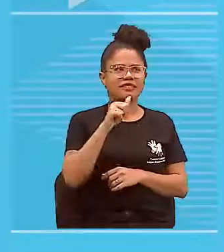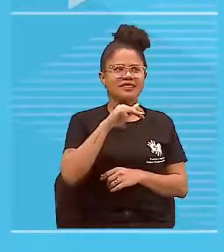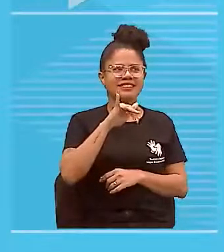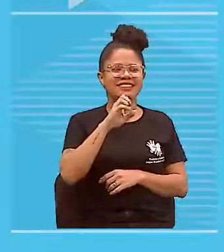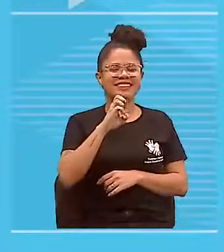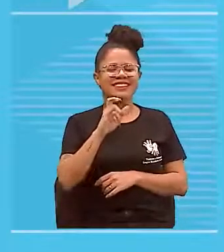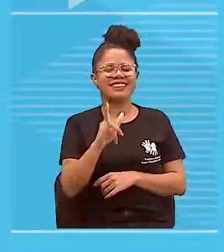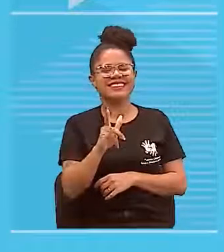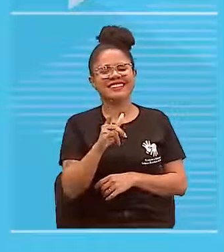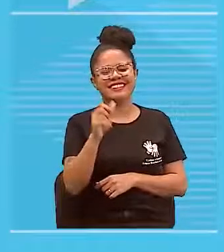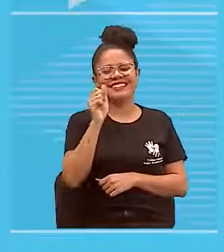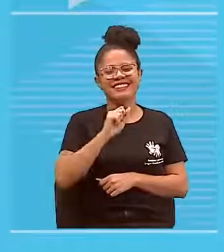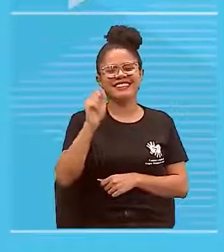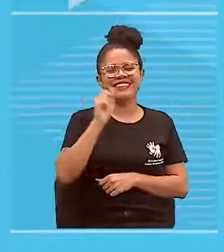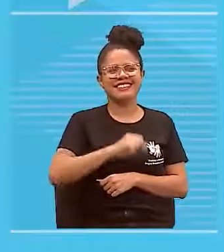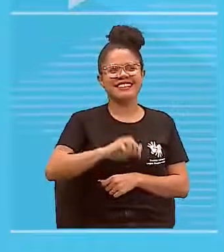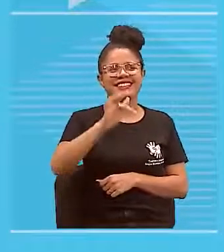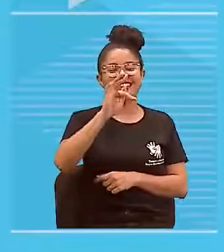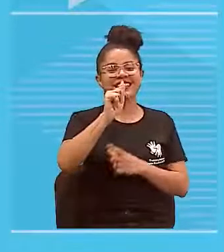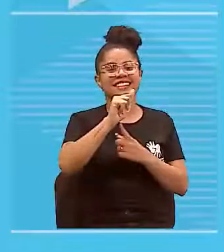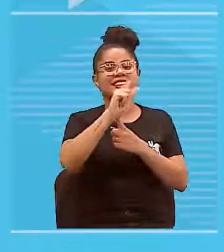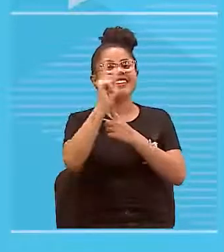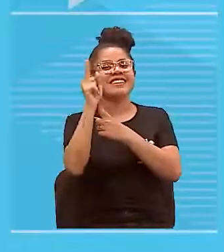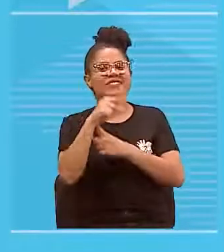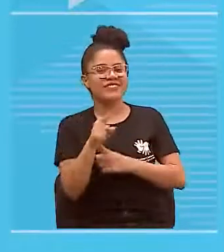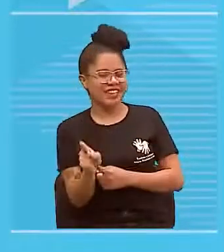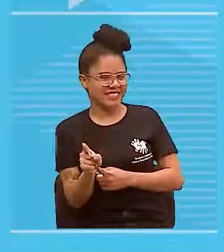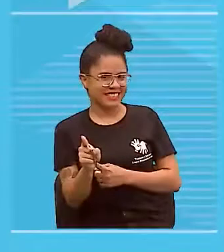aí é com z viu f a z faz